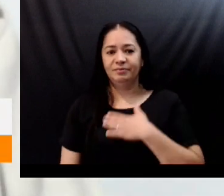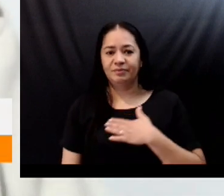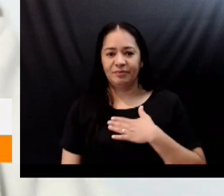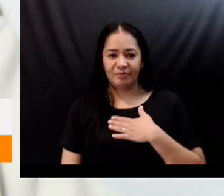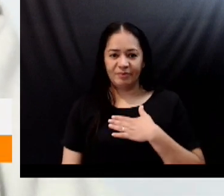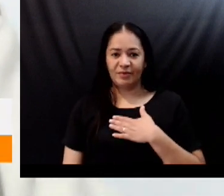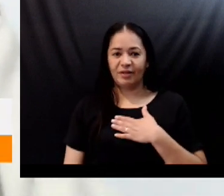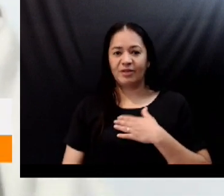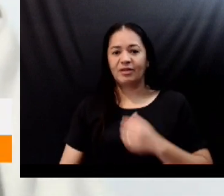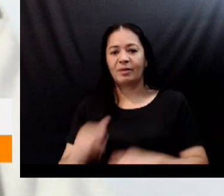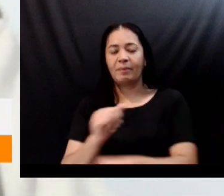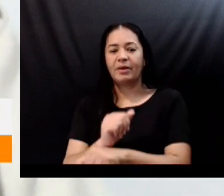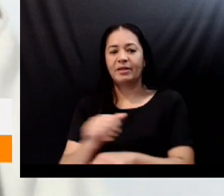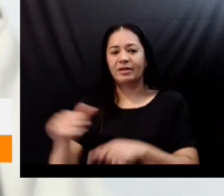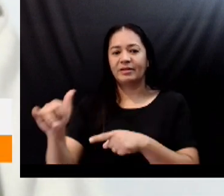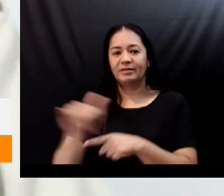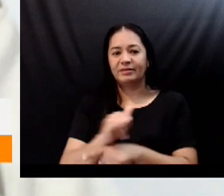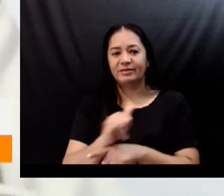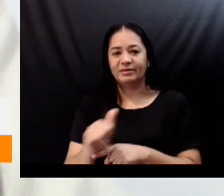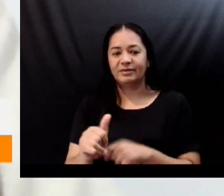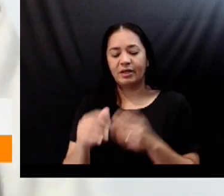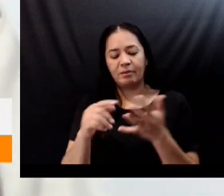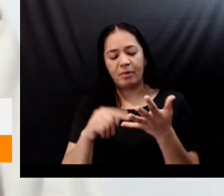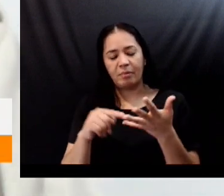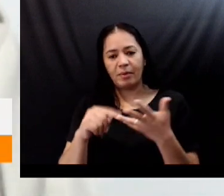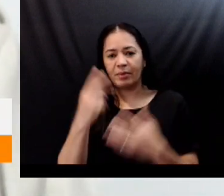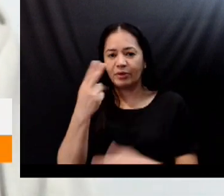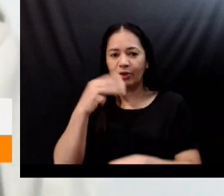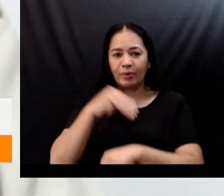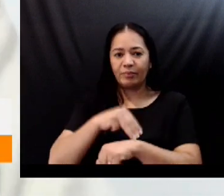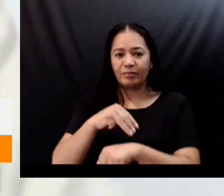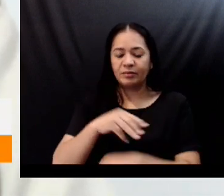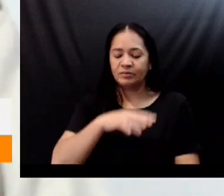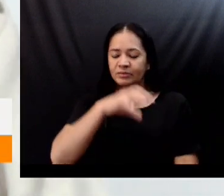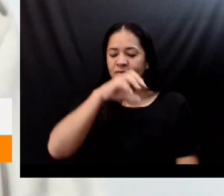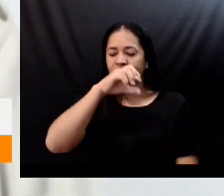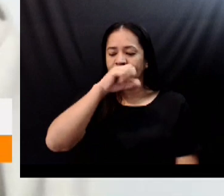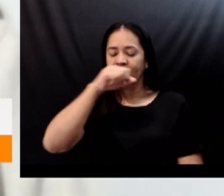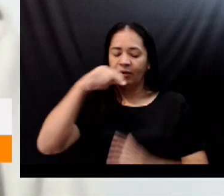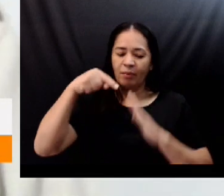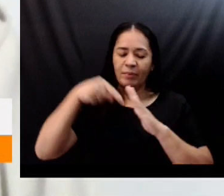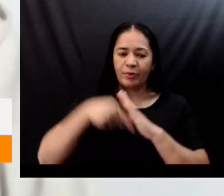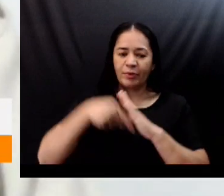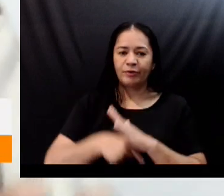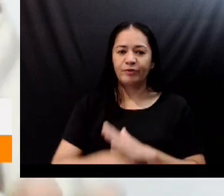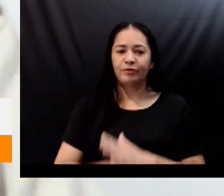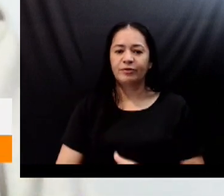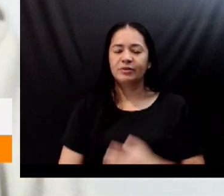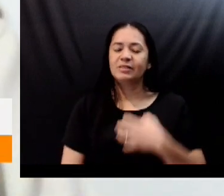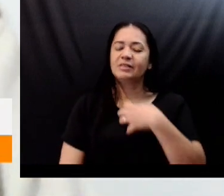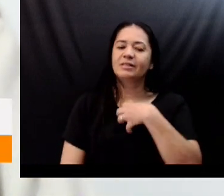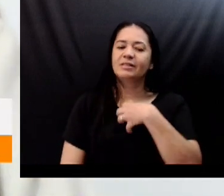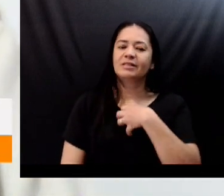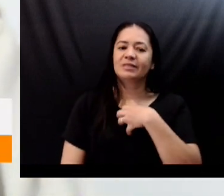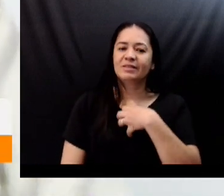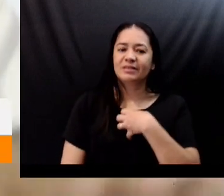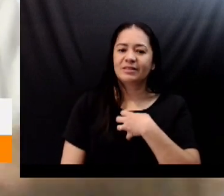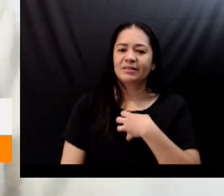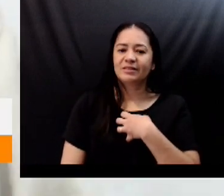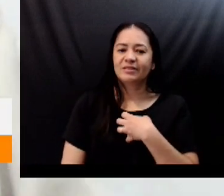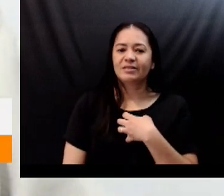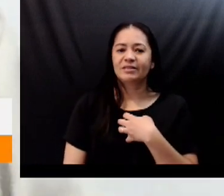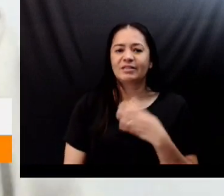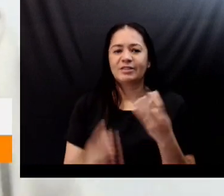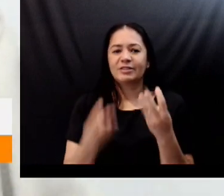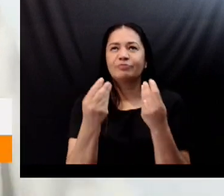tipo cronômetro ali, 2 minutos, respirando profundamente, sentindo os dedos do pé, sentindo o seu pé firme,